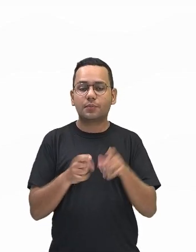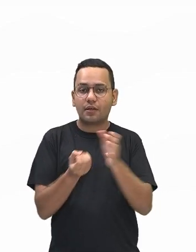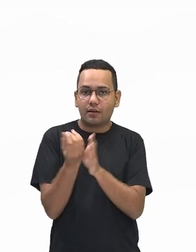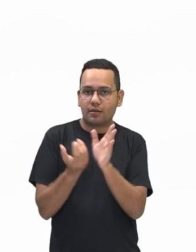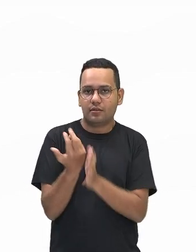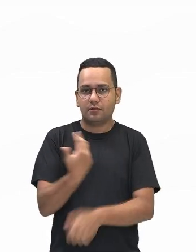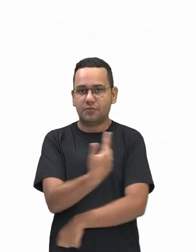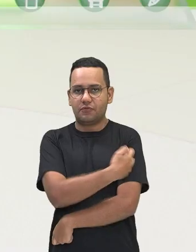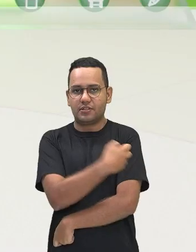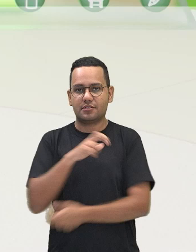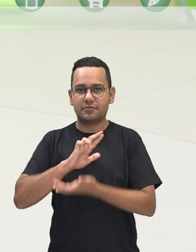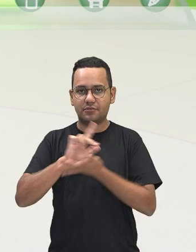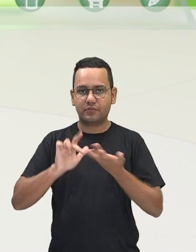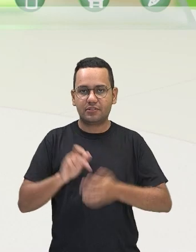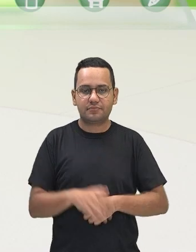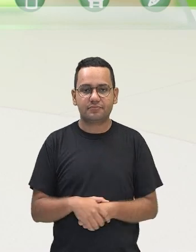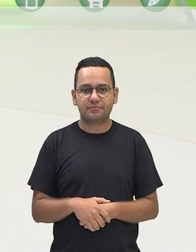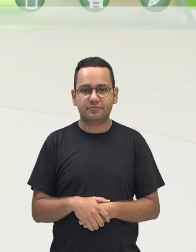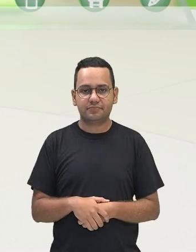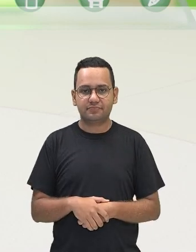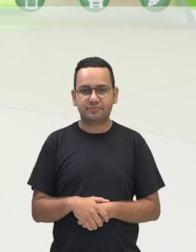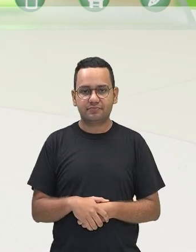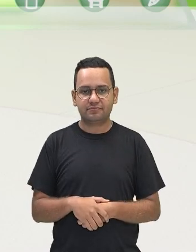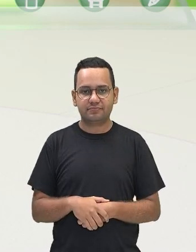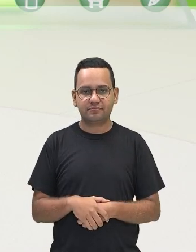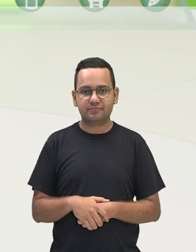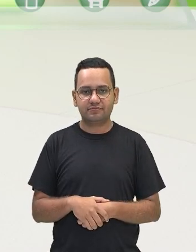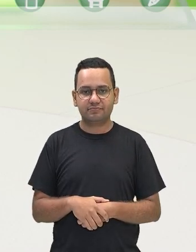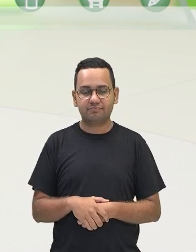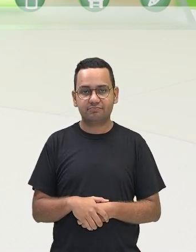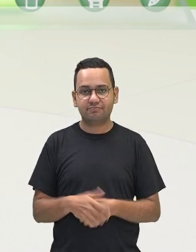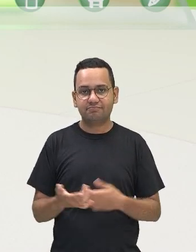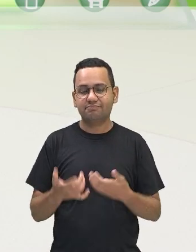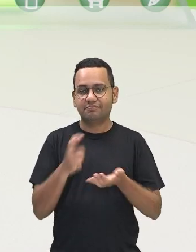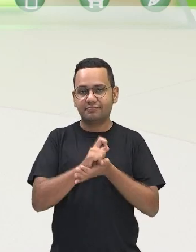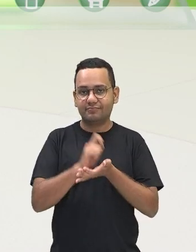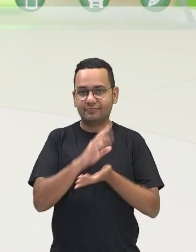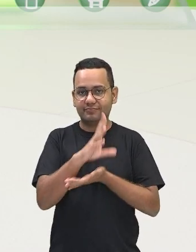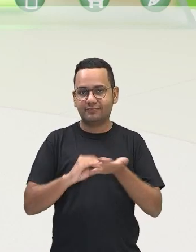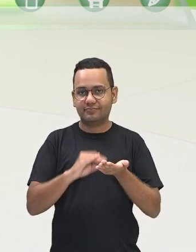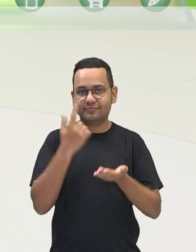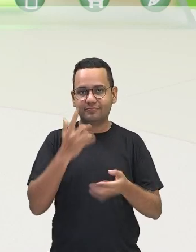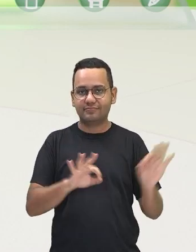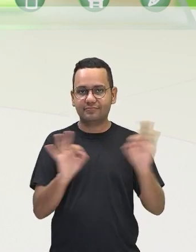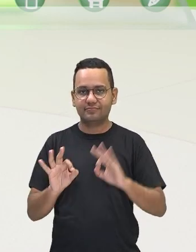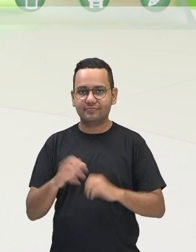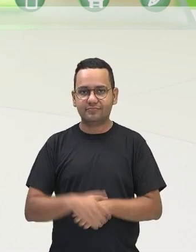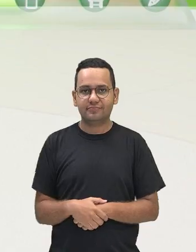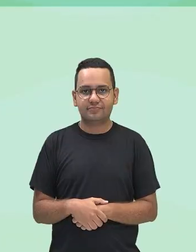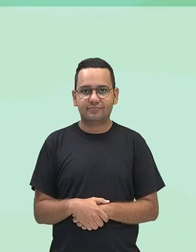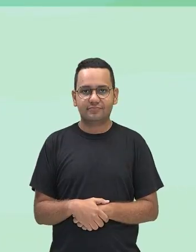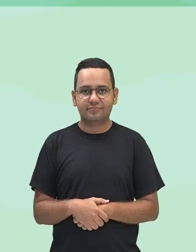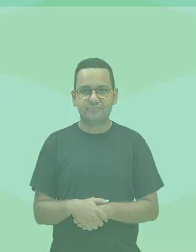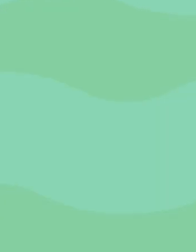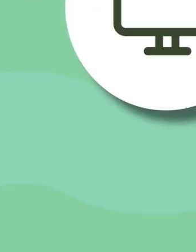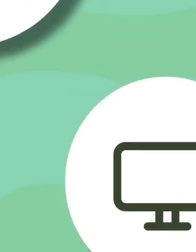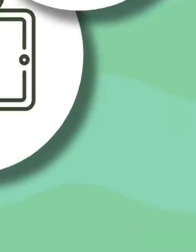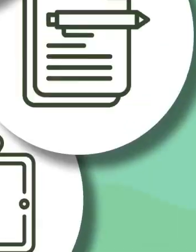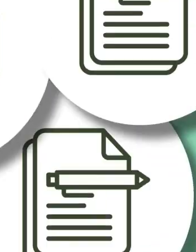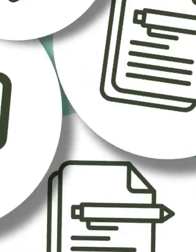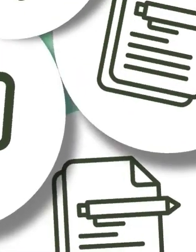produção de vacinas. Então, caderno e caneta na mão e vamos agora para a nossa aula.